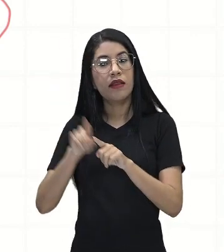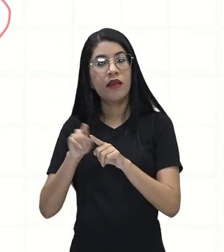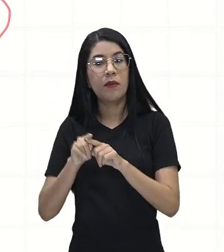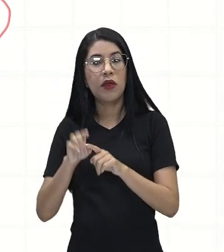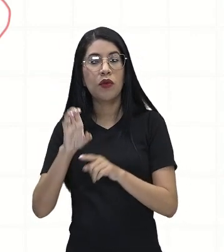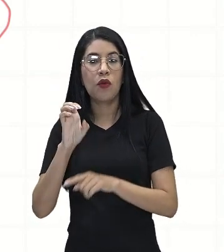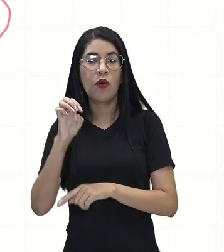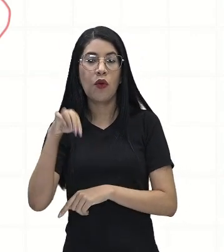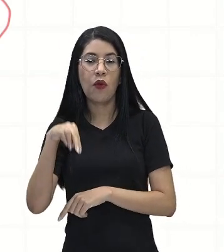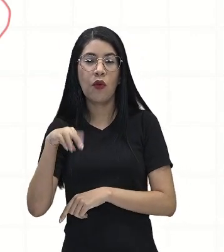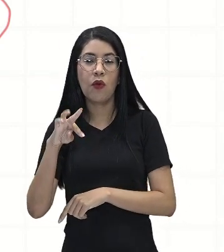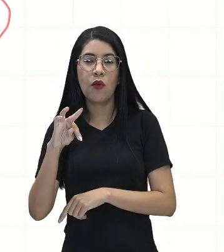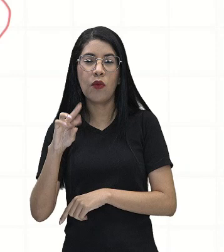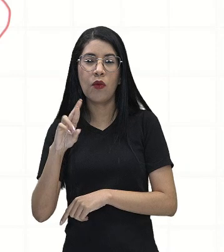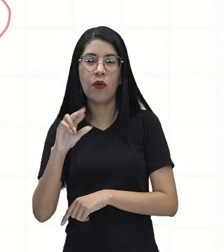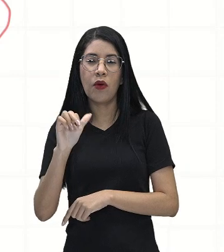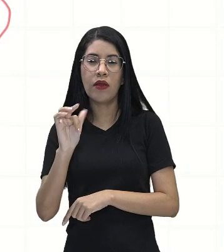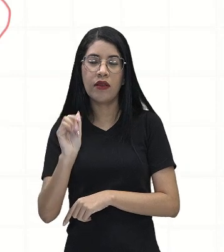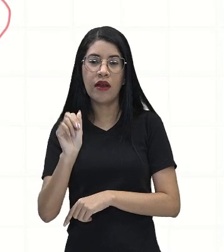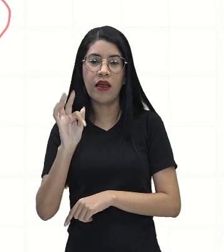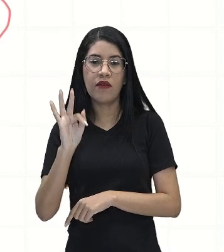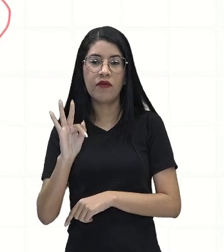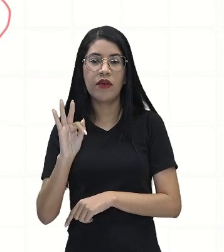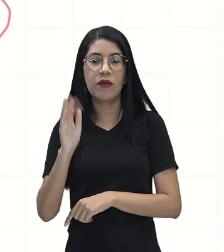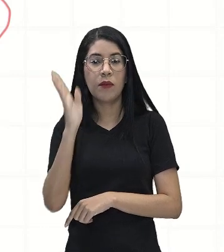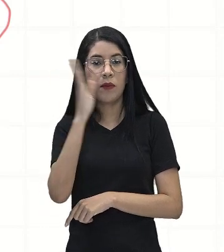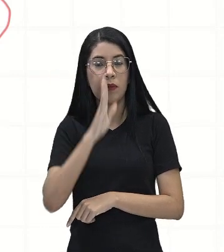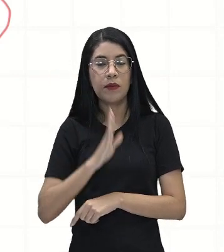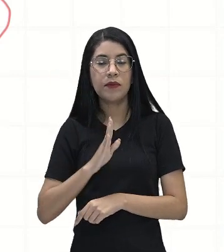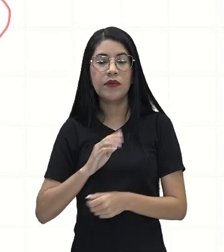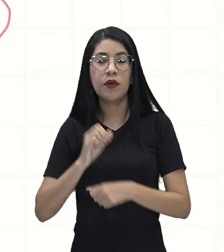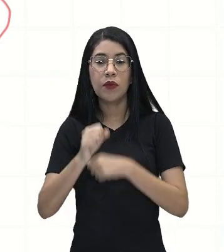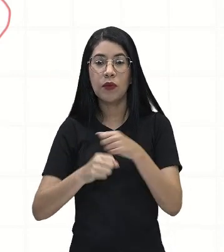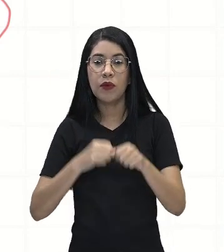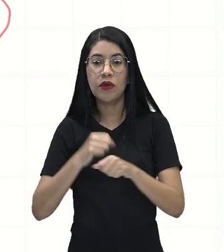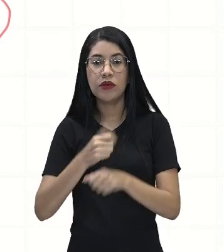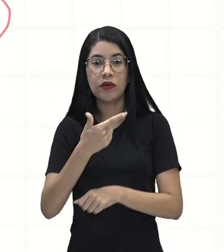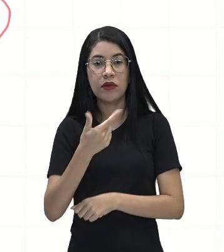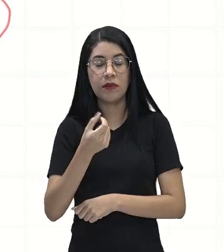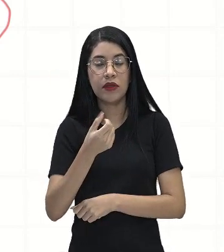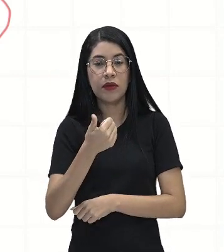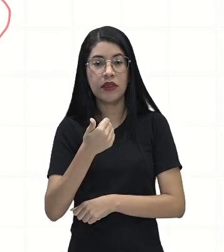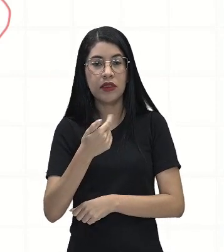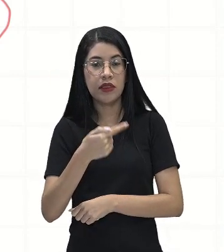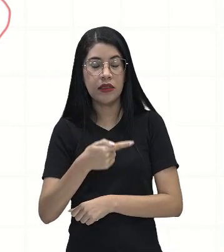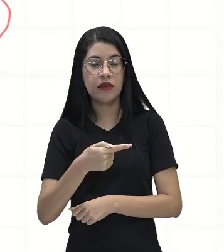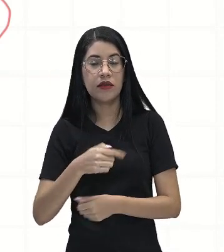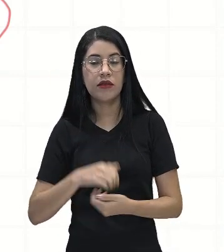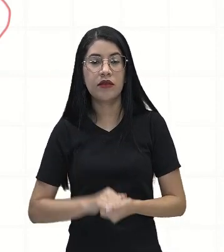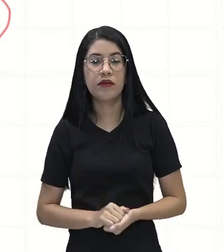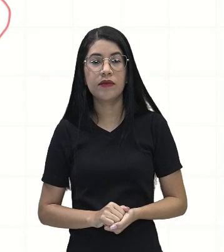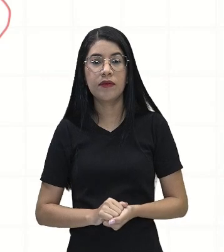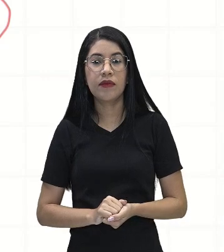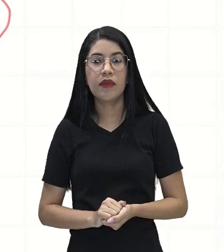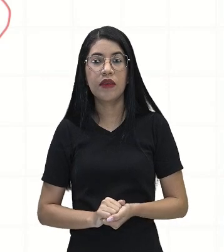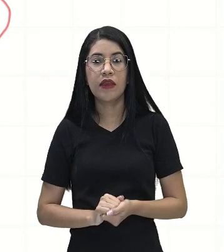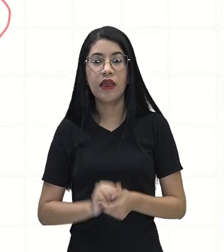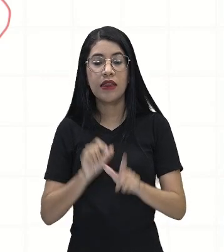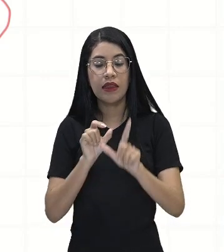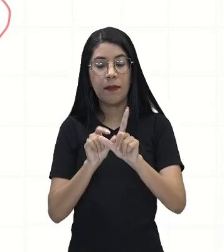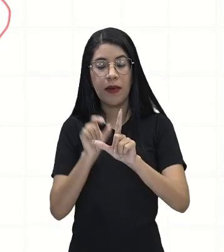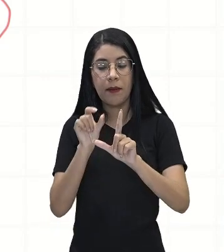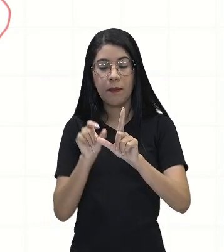realizado pelo IBGE em 2017. Então, nesse gráfico de coluna, as